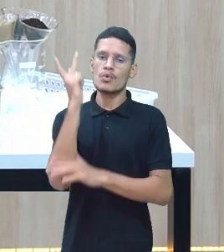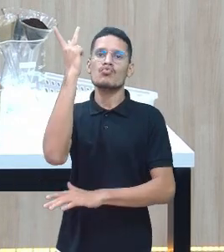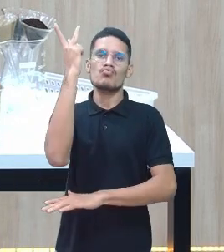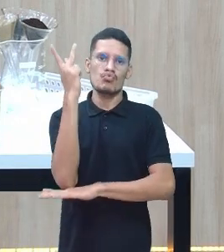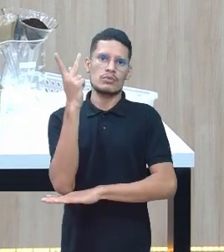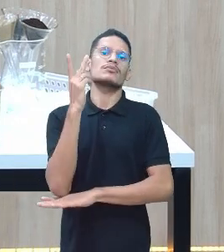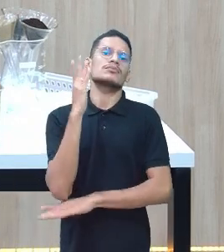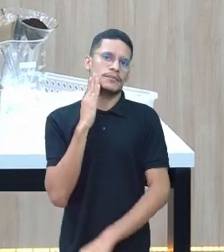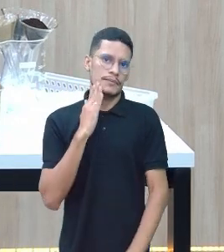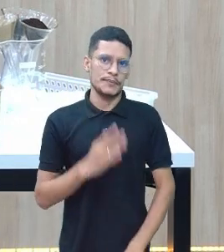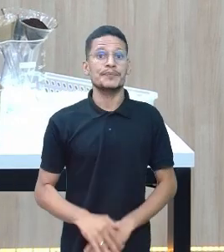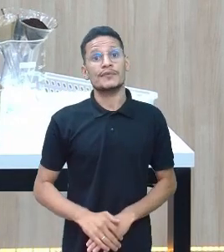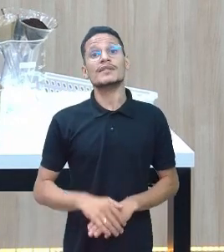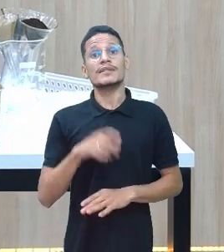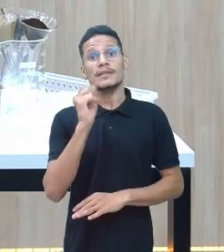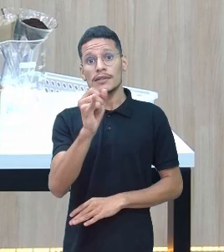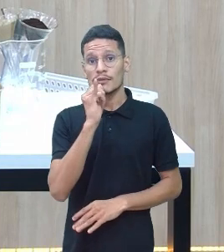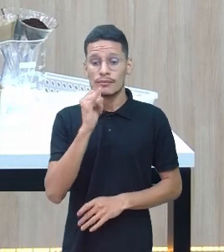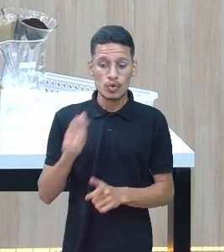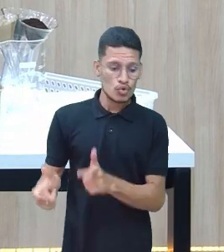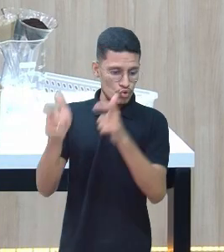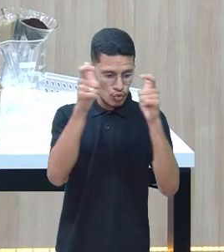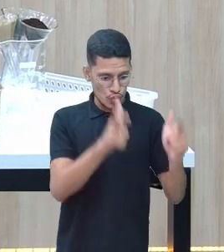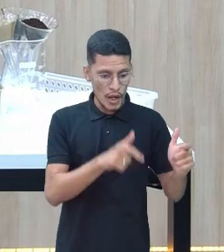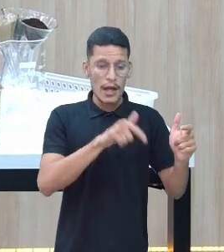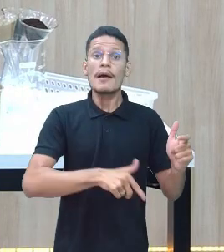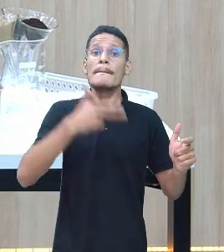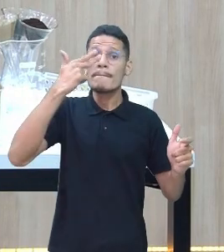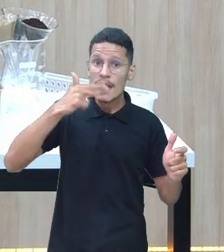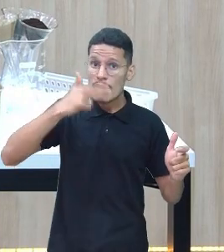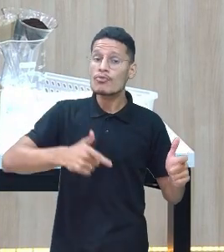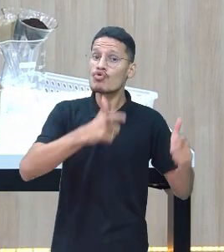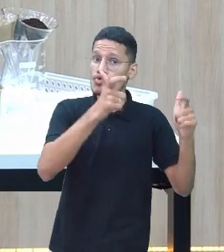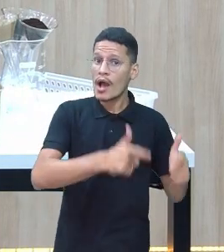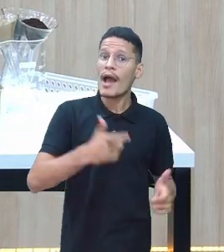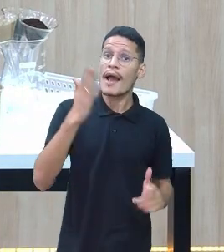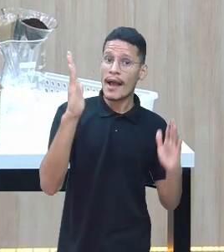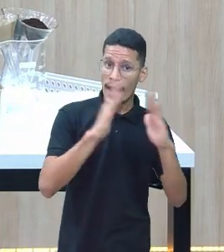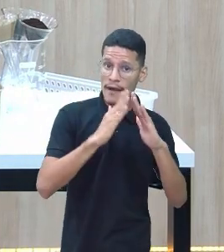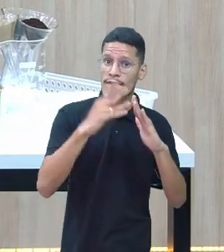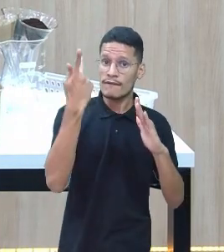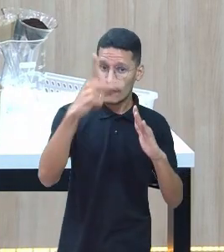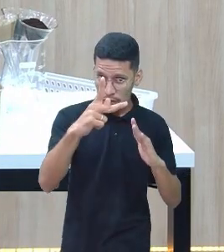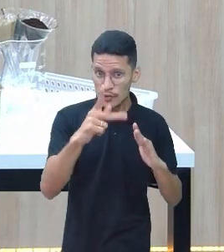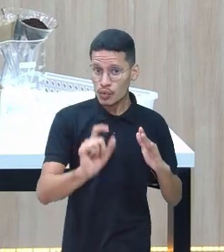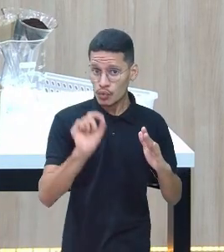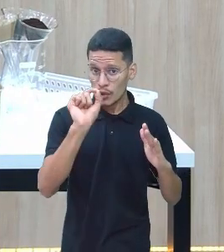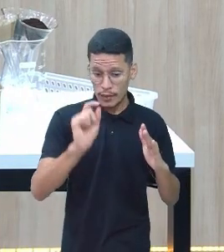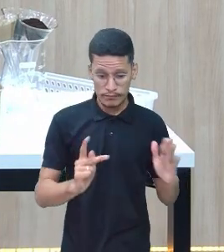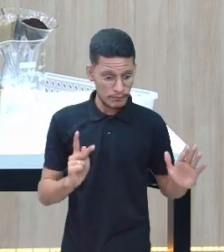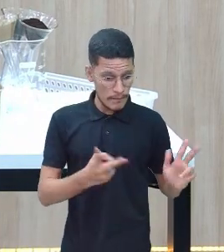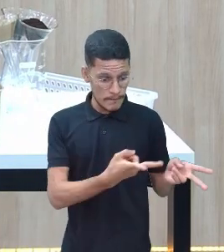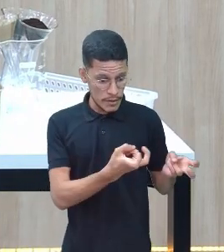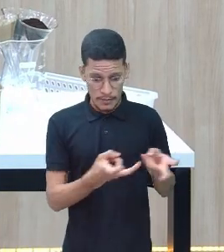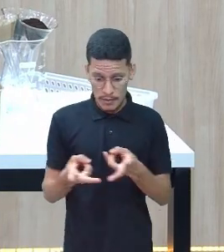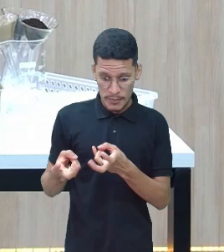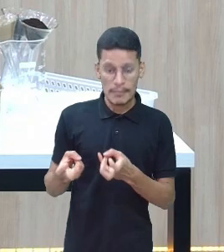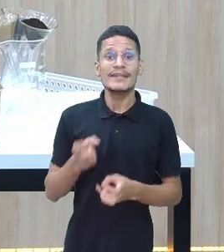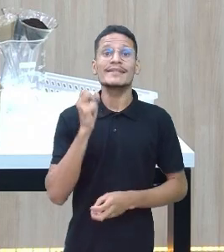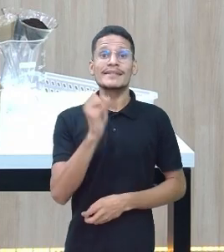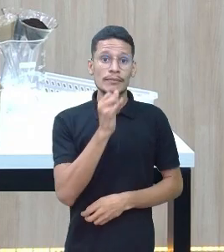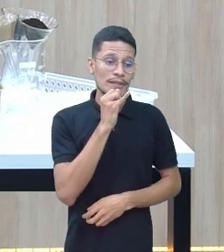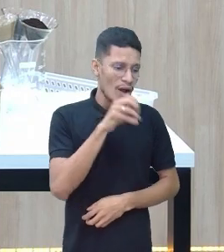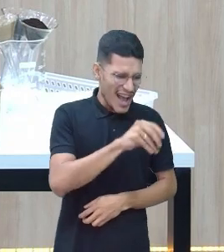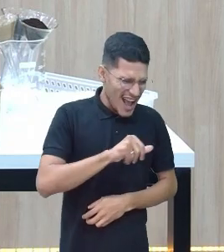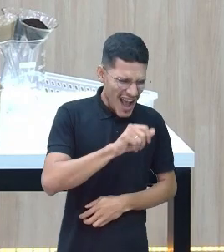para as plantas. Se tiver um outro local no mesmo quintal aí da casa de vocês, o que a gente vai perceber? Se ele tiver muita